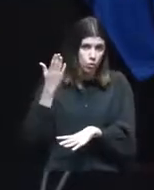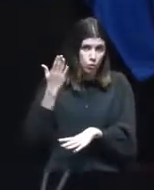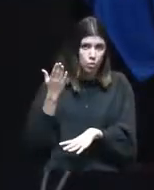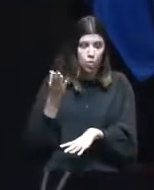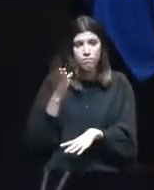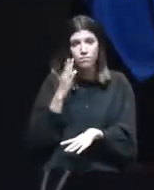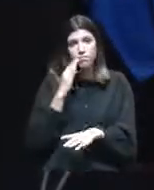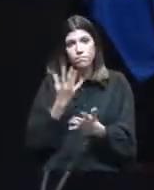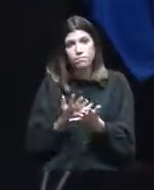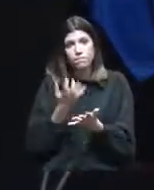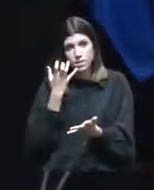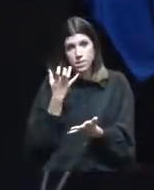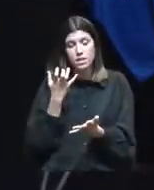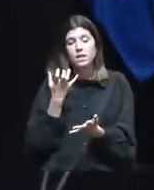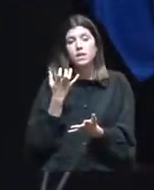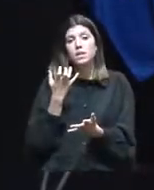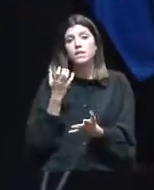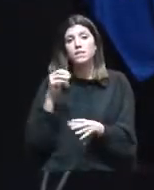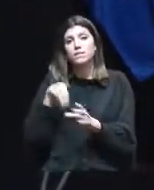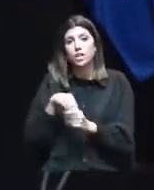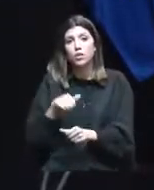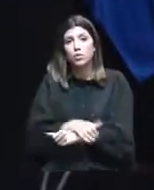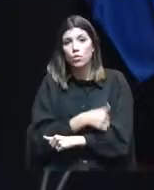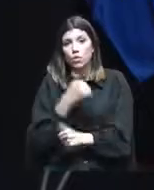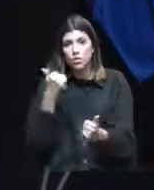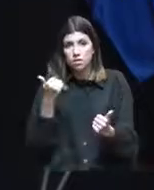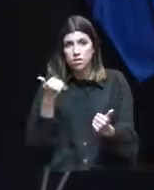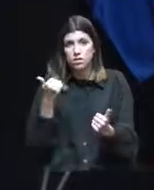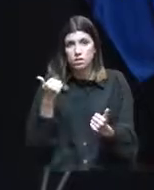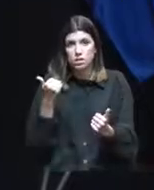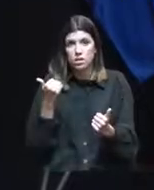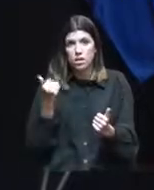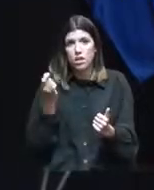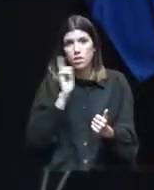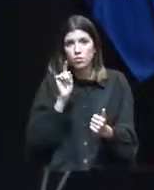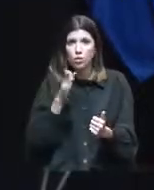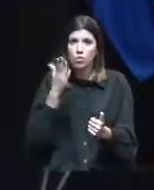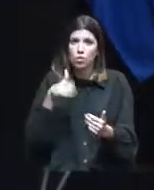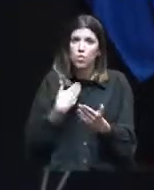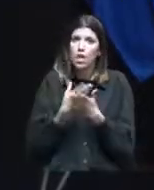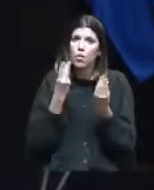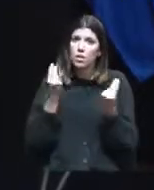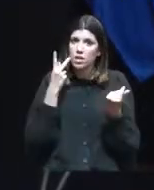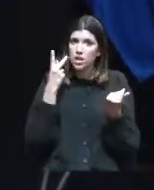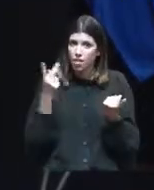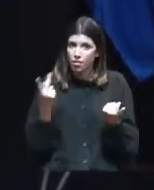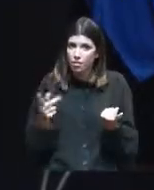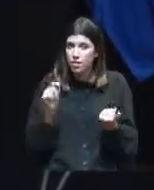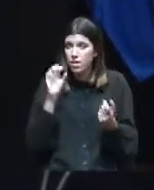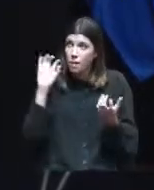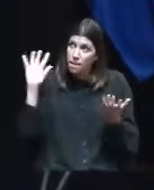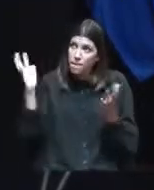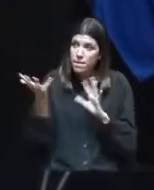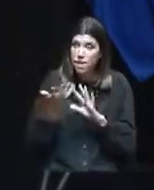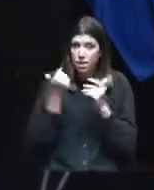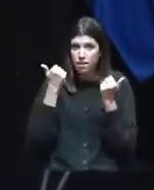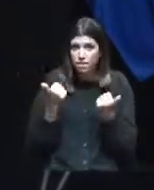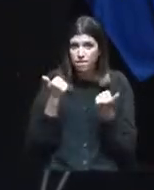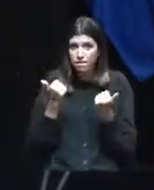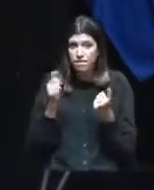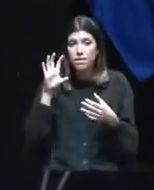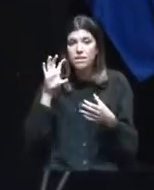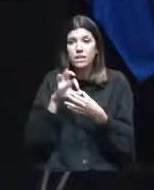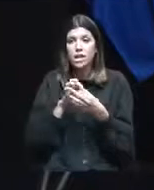estes elementos em meio urbano tem um papel fundamental na promoção da qualidade de vida e em termos ambientais, nomeadamente